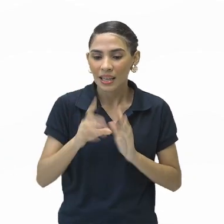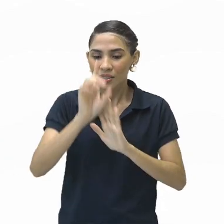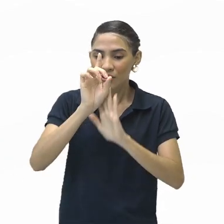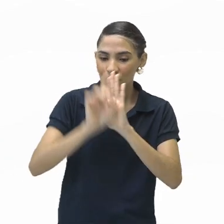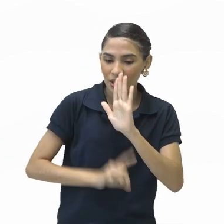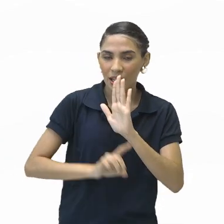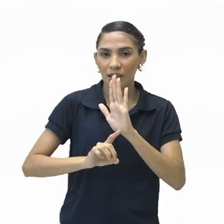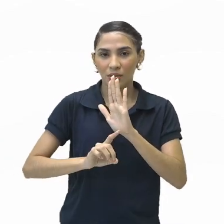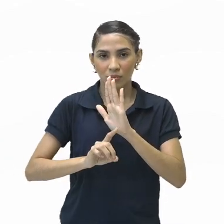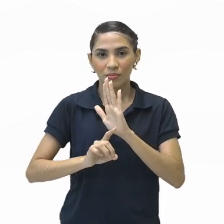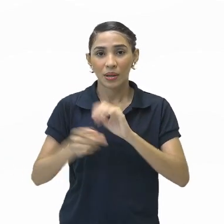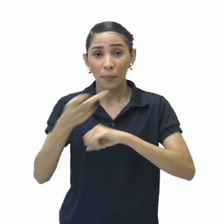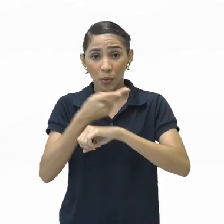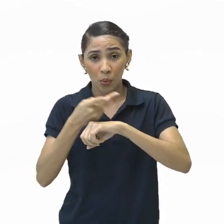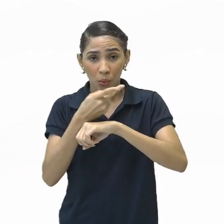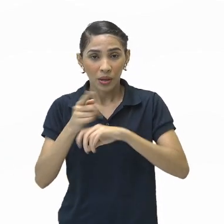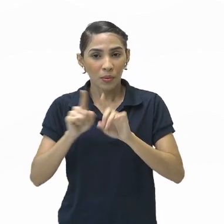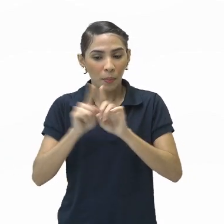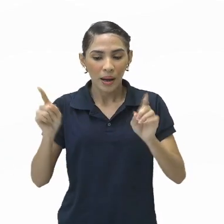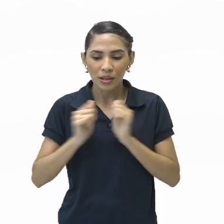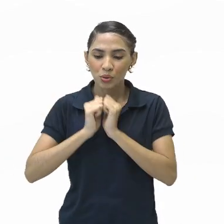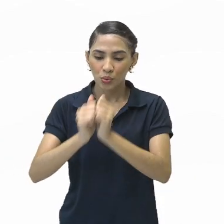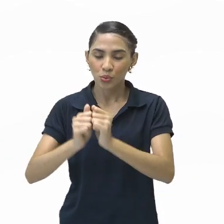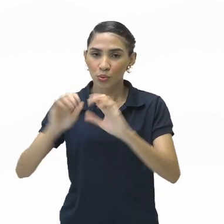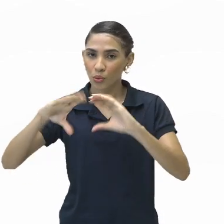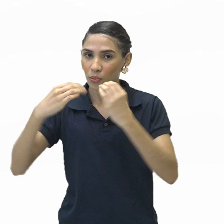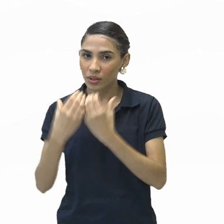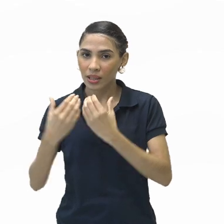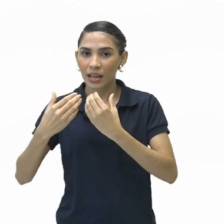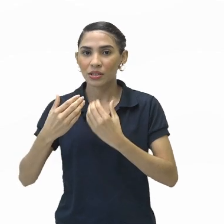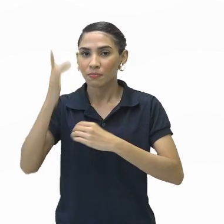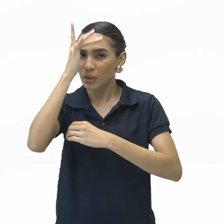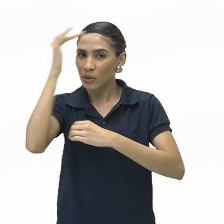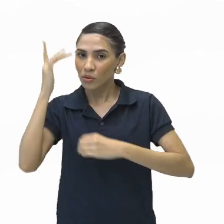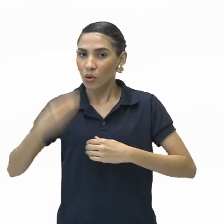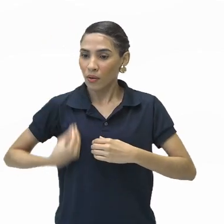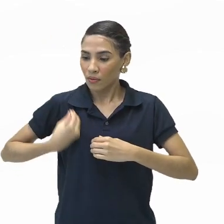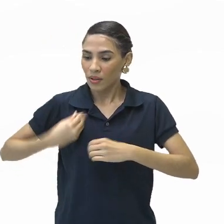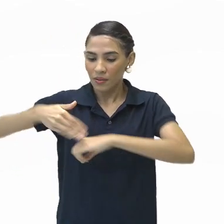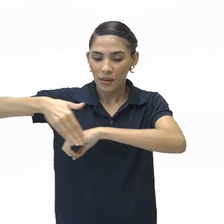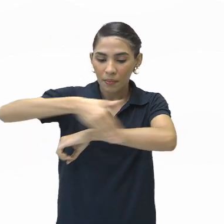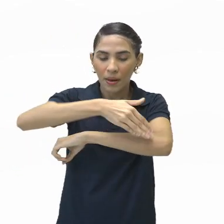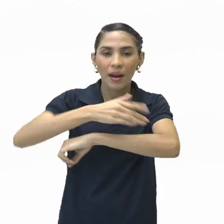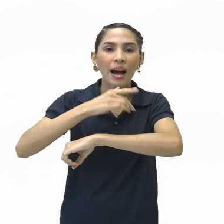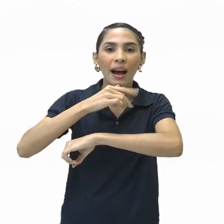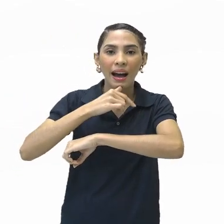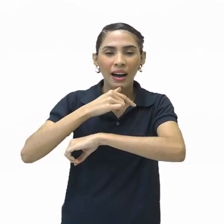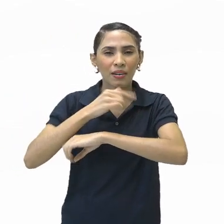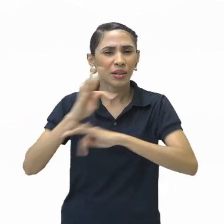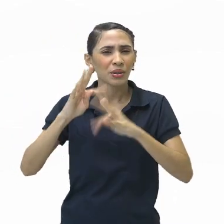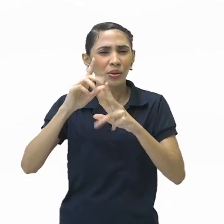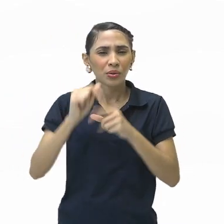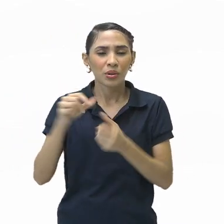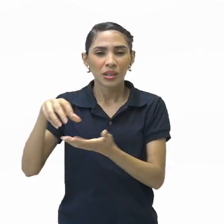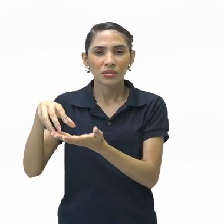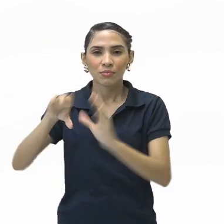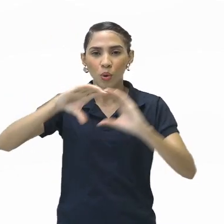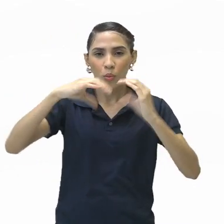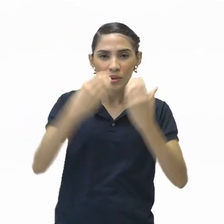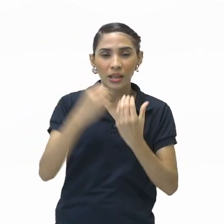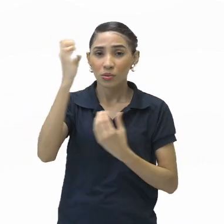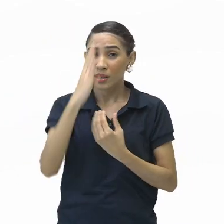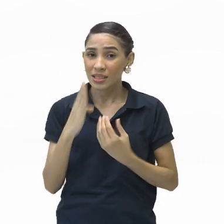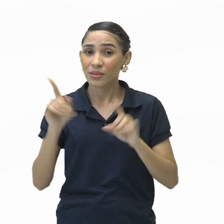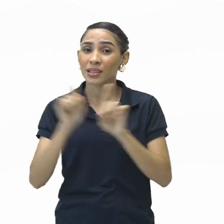direitos, mas elas, juntamente com as comunidades ali, os ribeirinhos, né? Todas as outras comunidades no Brasil, na Amazônia também, elas